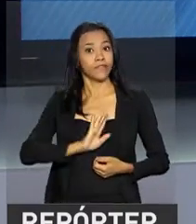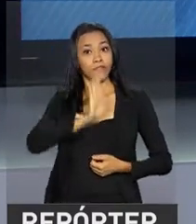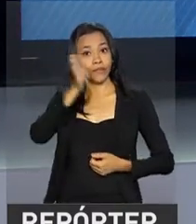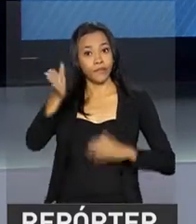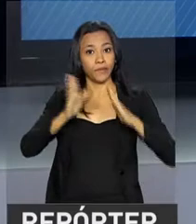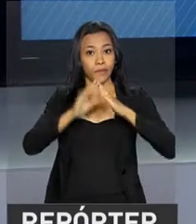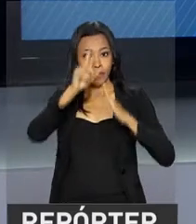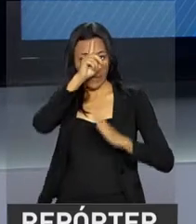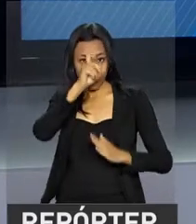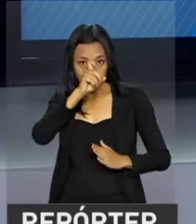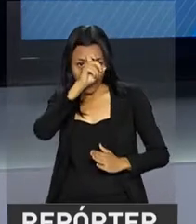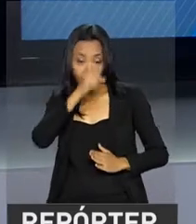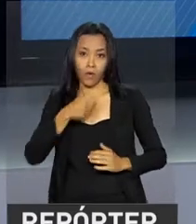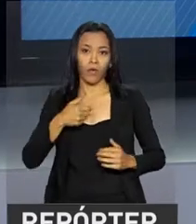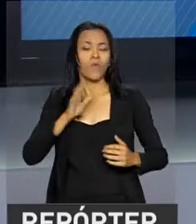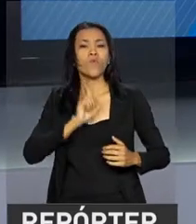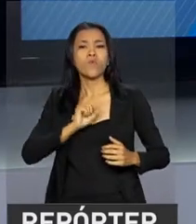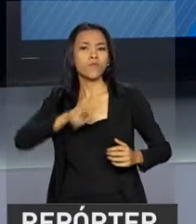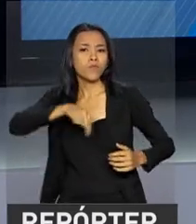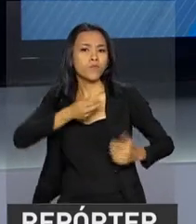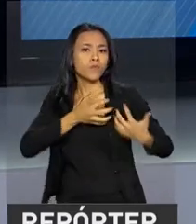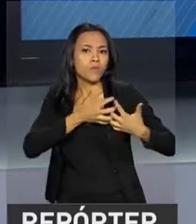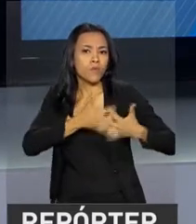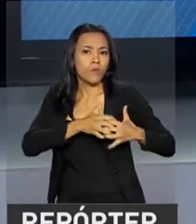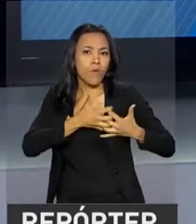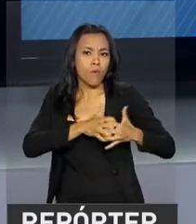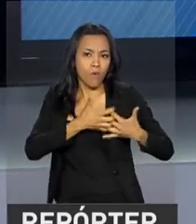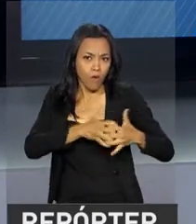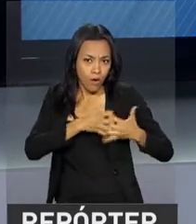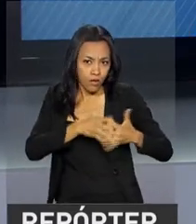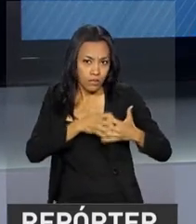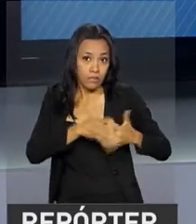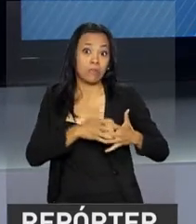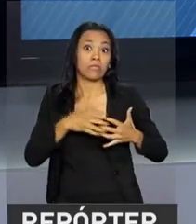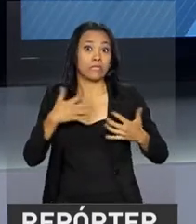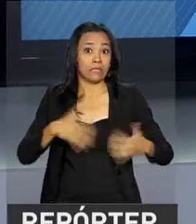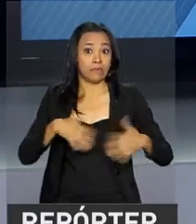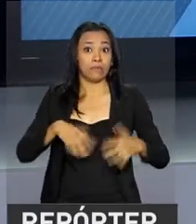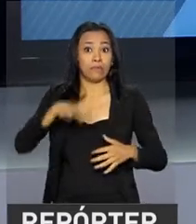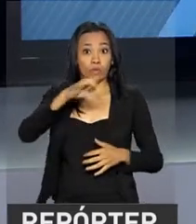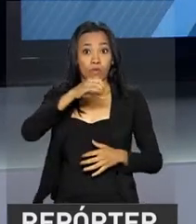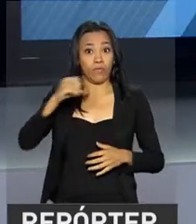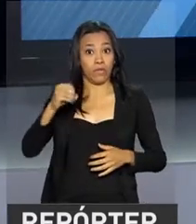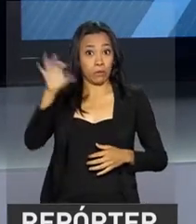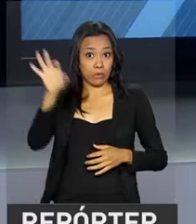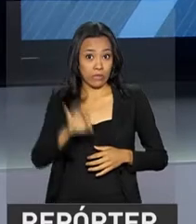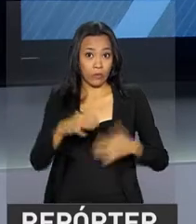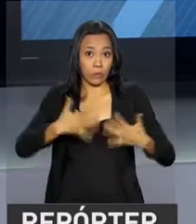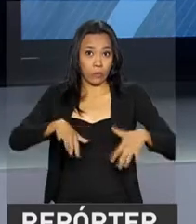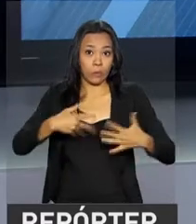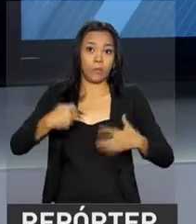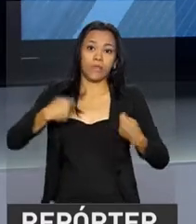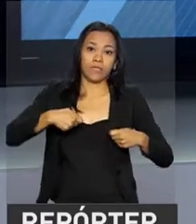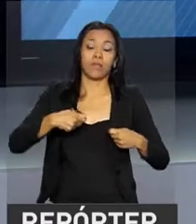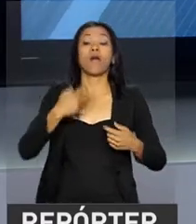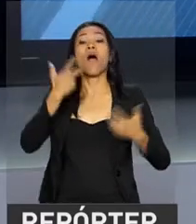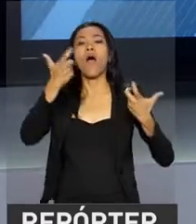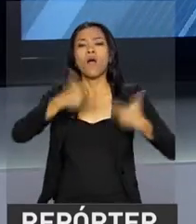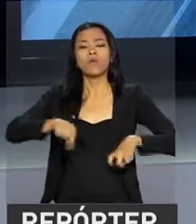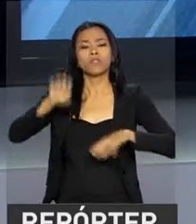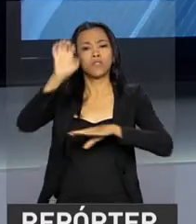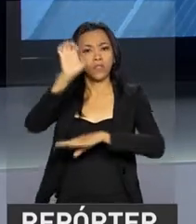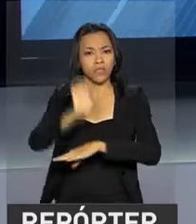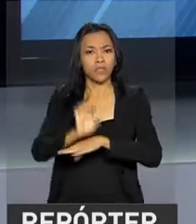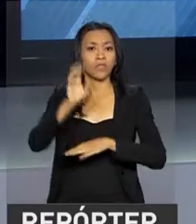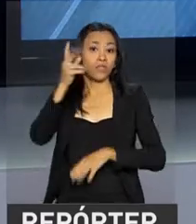três artérias na região do coração, que estavam obstruídas em 90%. O procedimento aconteceu na sexta-feira, no Hospital Sírio-Libanês,